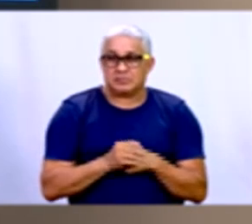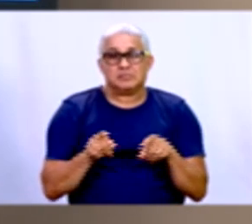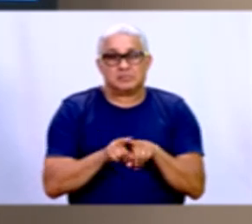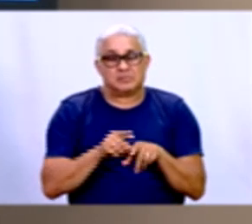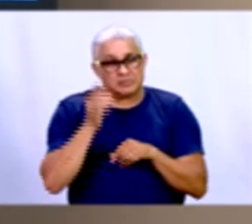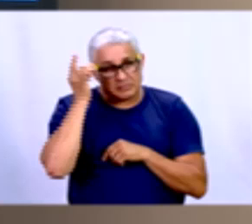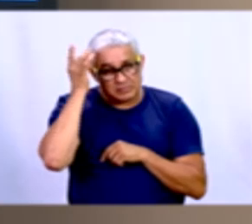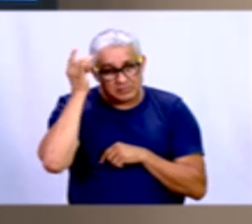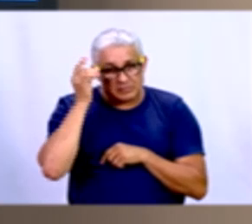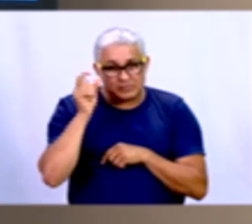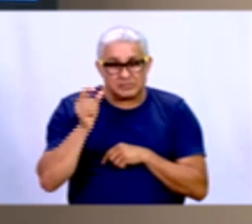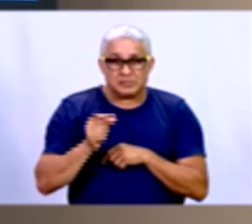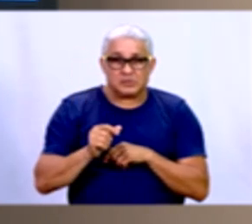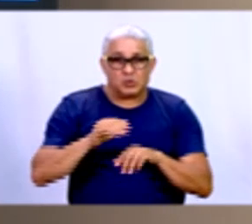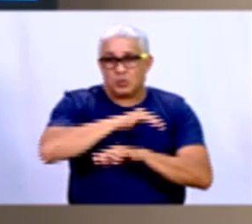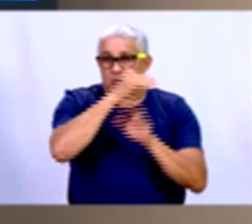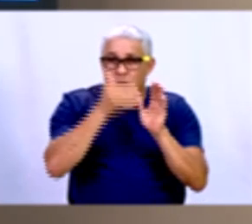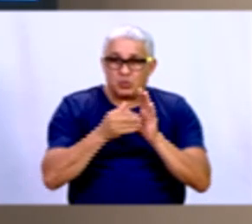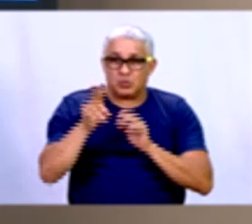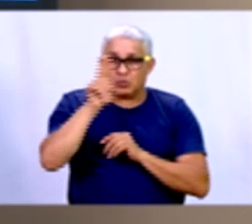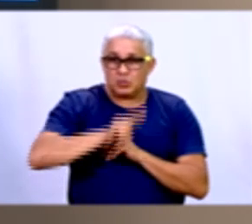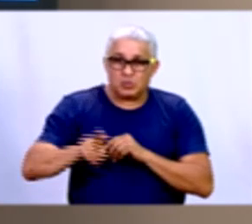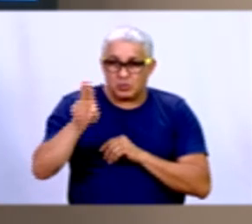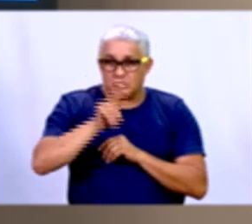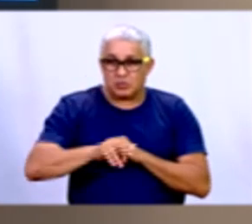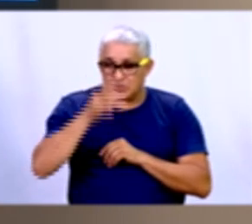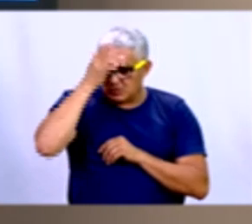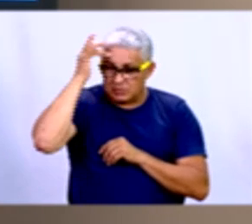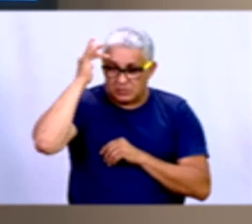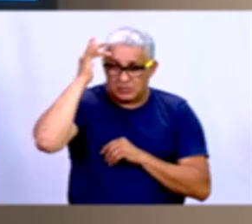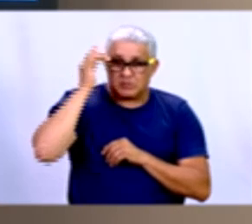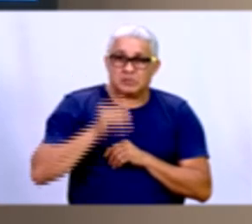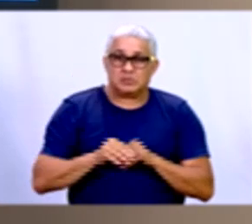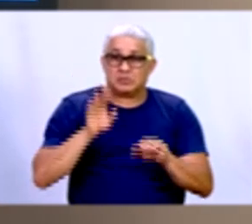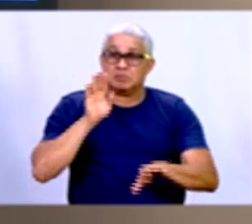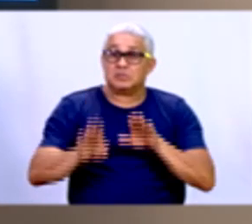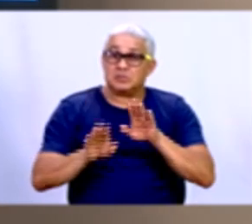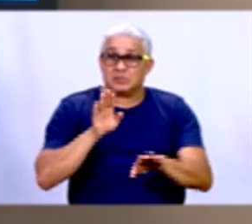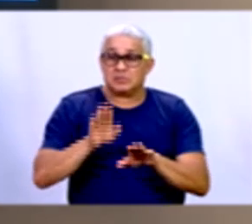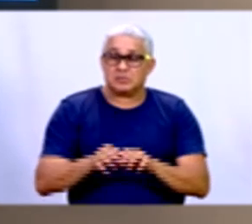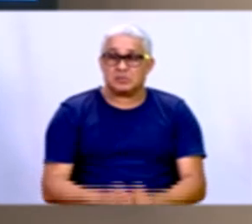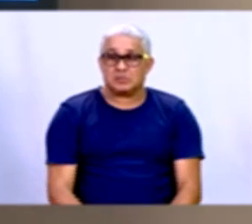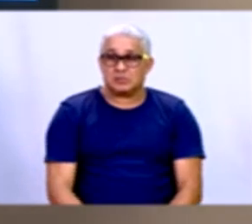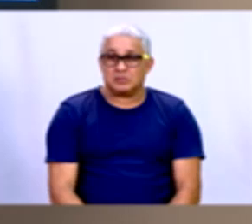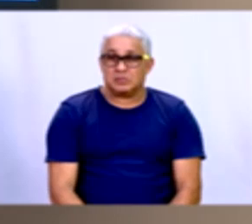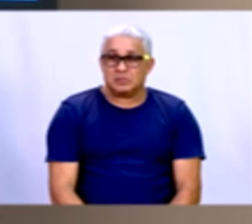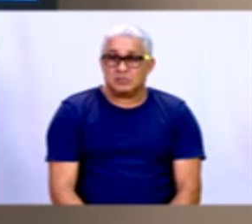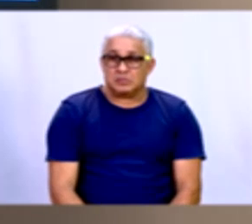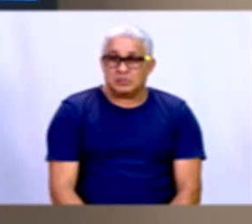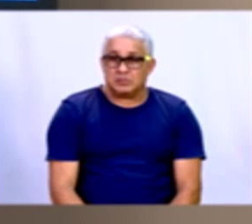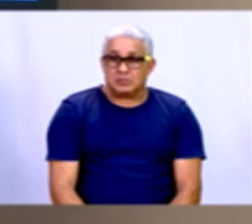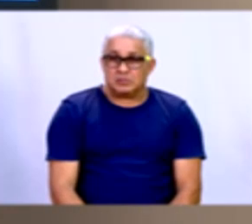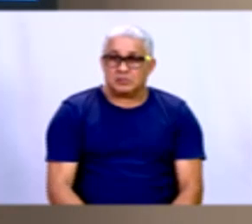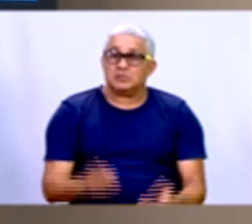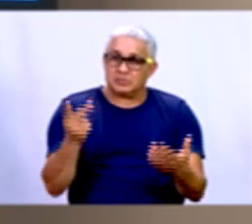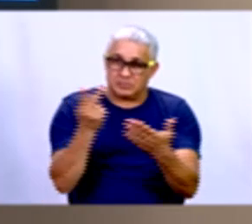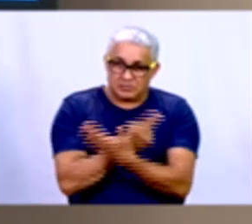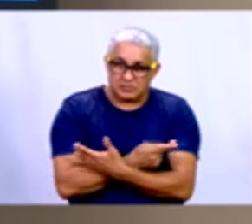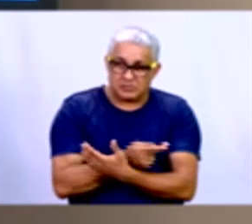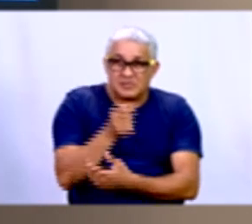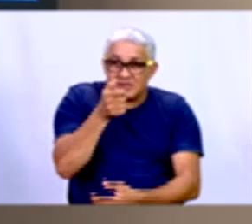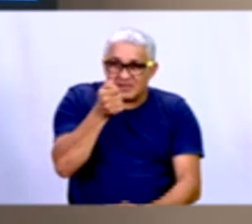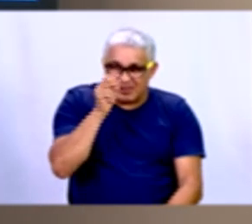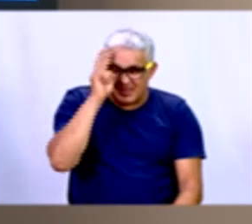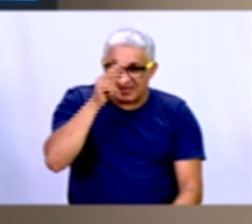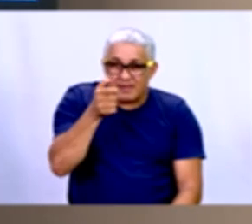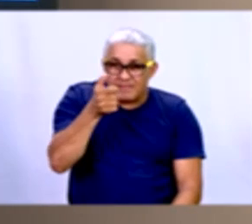de todos os usuários utilizarem. Às vezes, como foi o caso que eu mostrei para vocês do controle remoto, que a